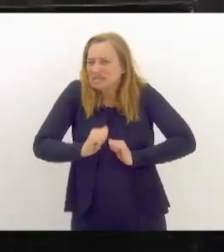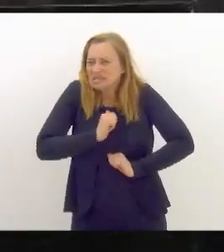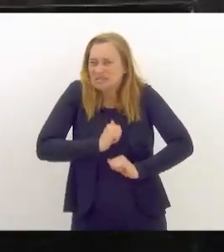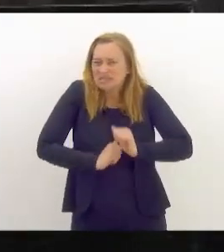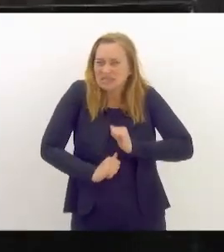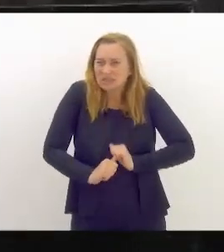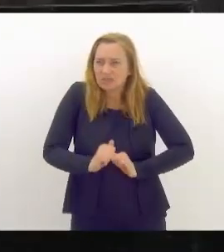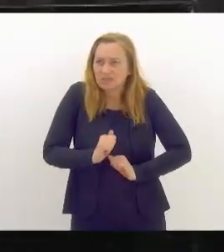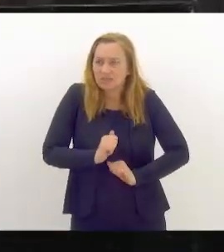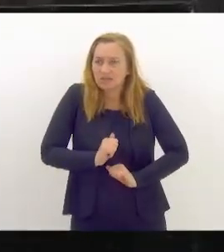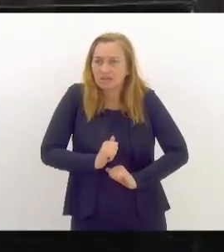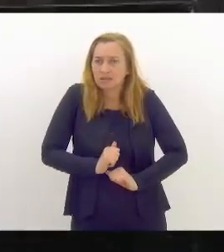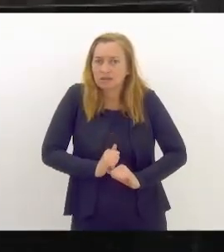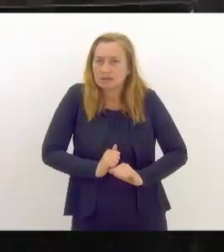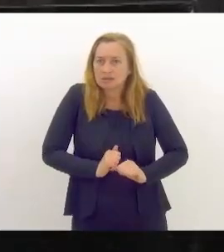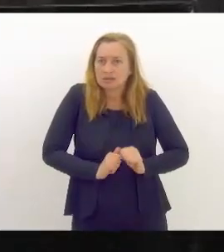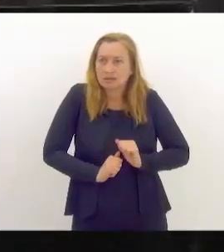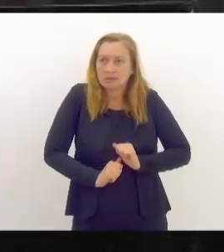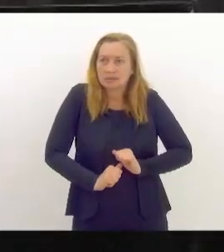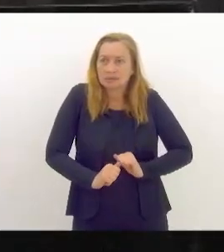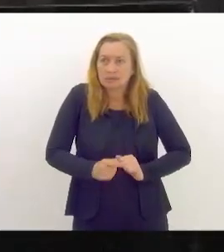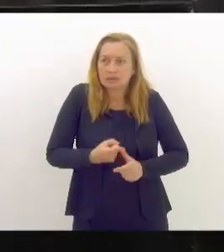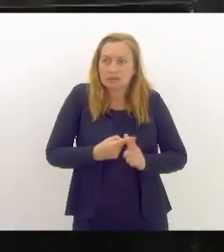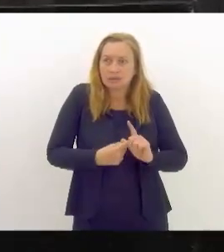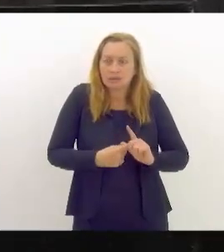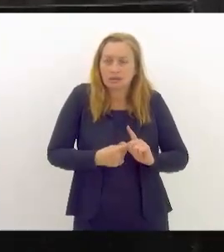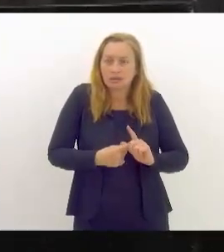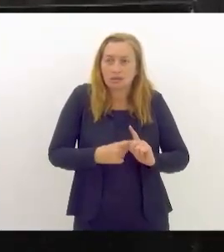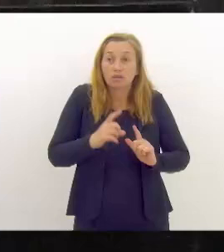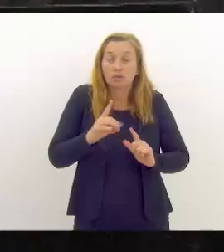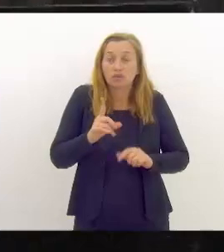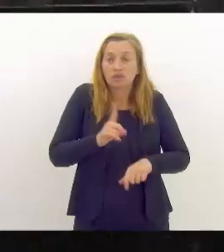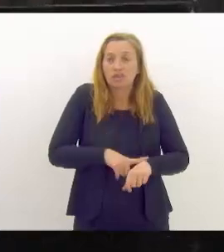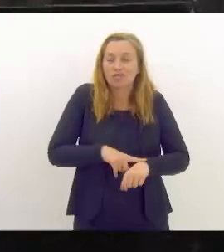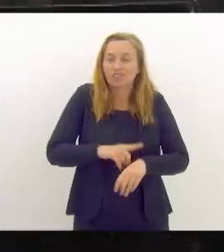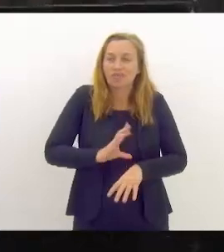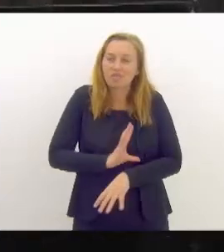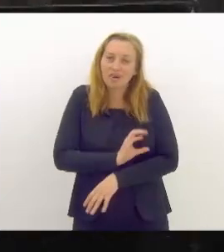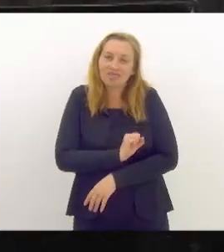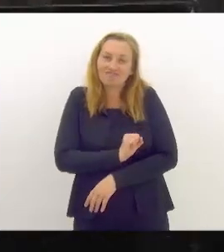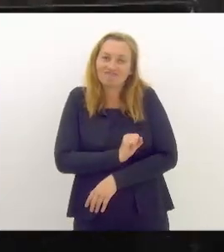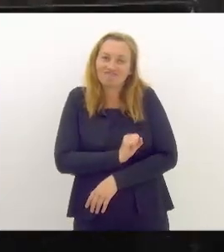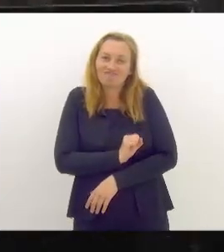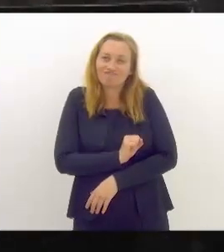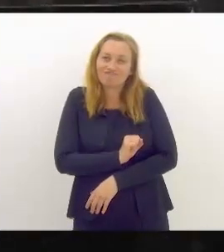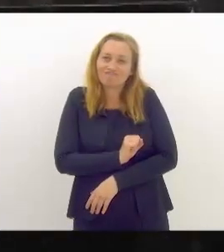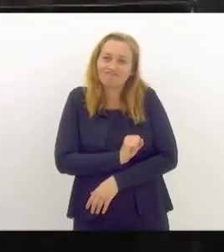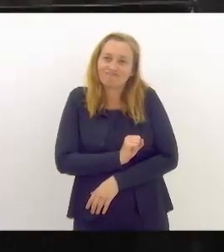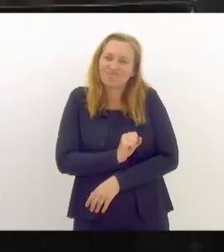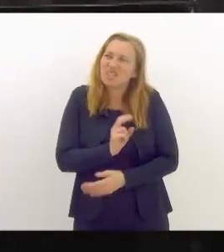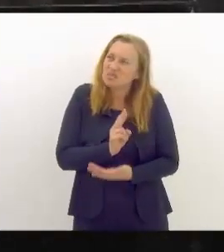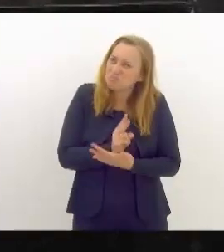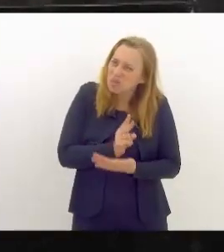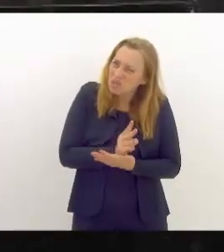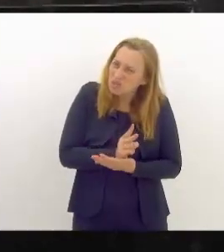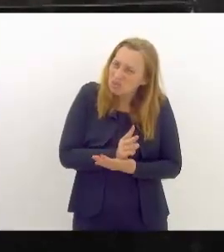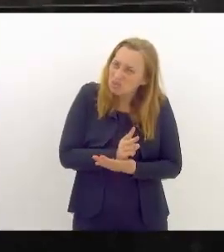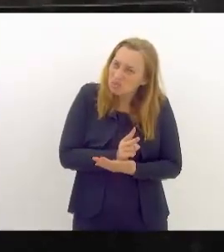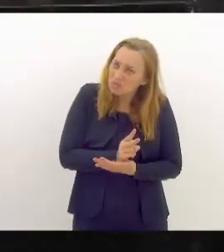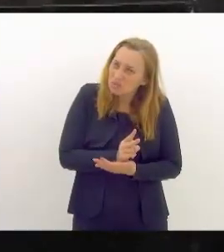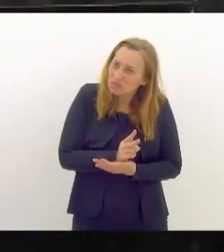prestação de contas só há tempo para amar mesmo para isso